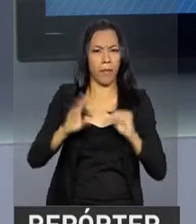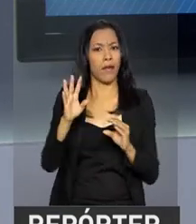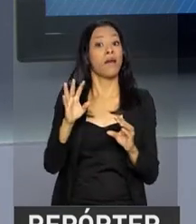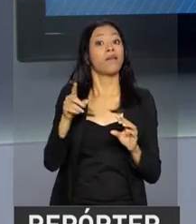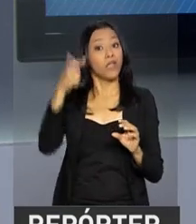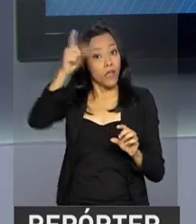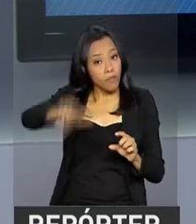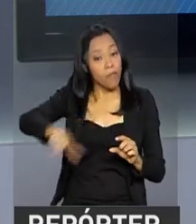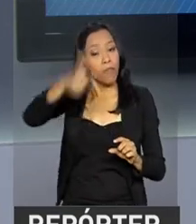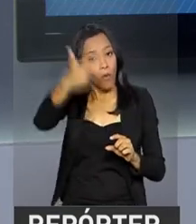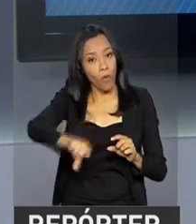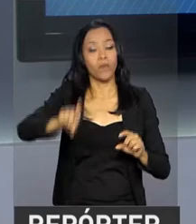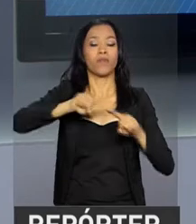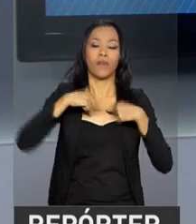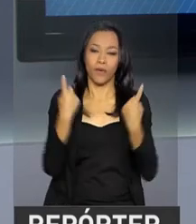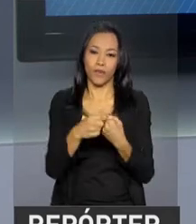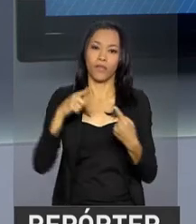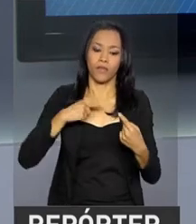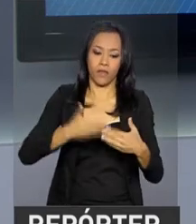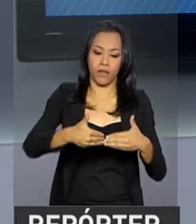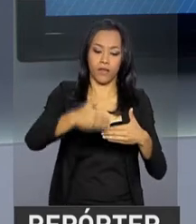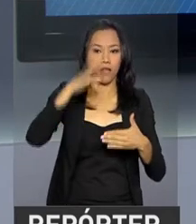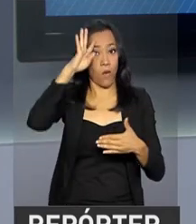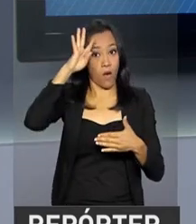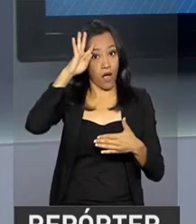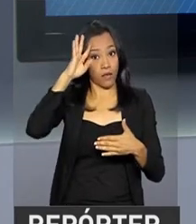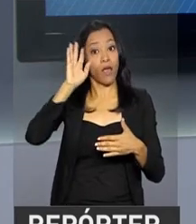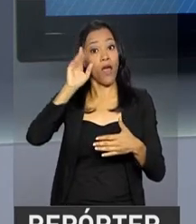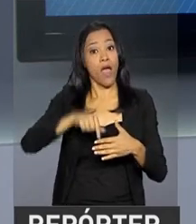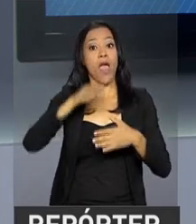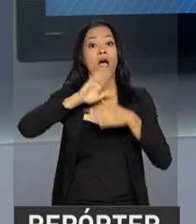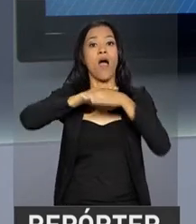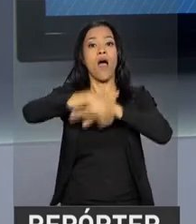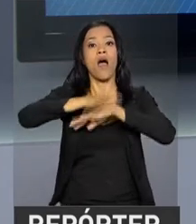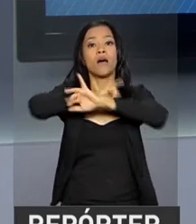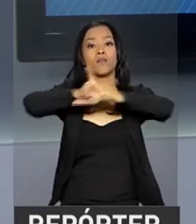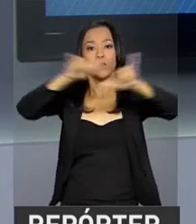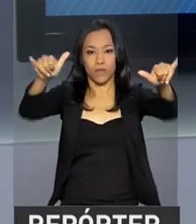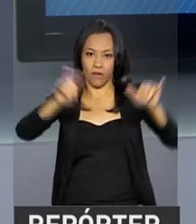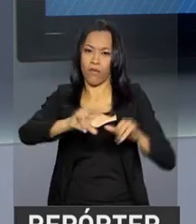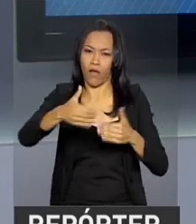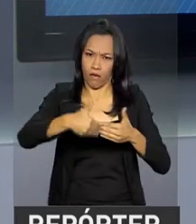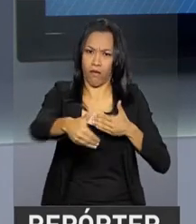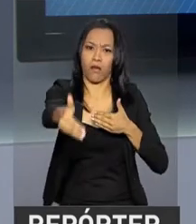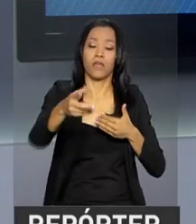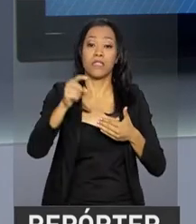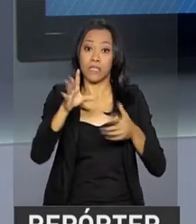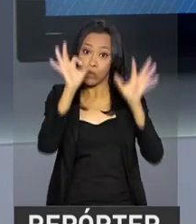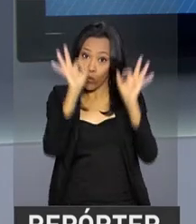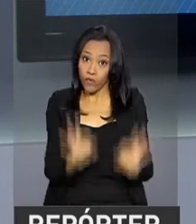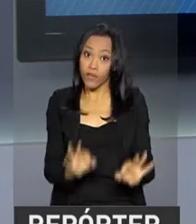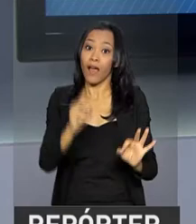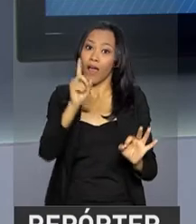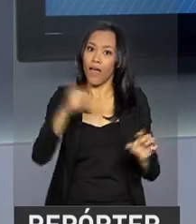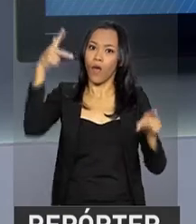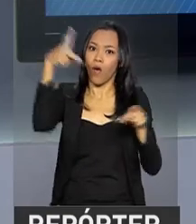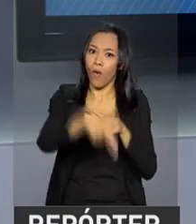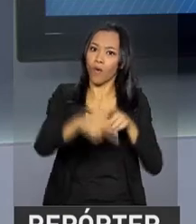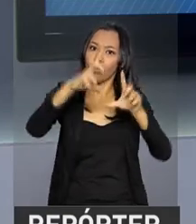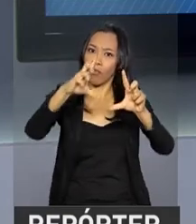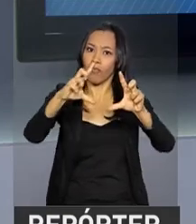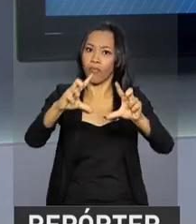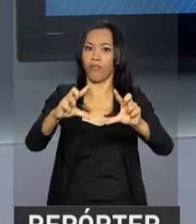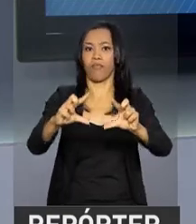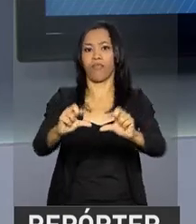a se reunir nesta quarta-feira. O anúncio será no início da noite. Se a expectativa se confirmar, será o 10º corte seguido na